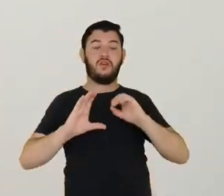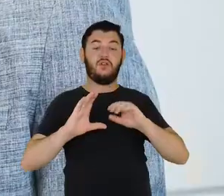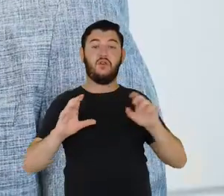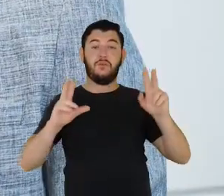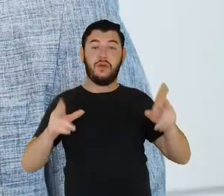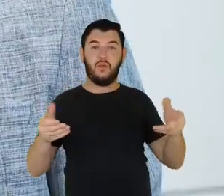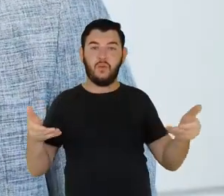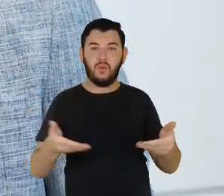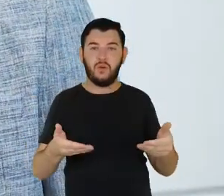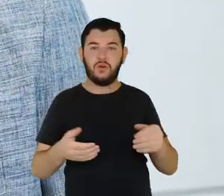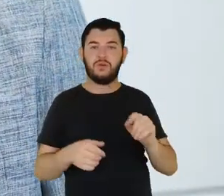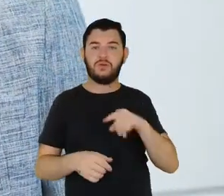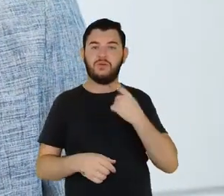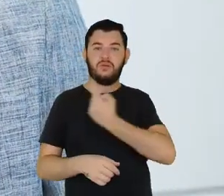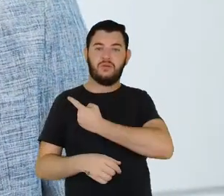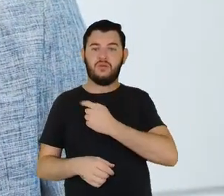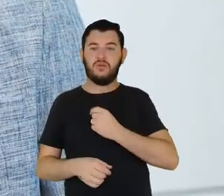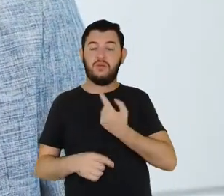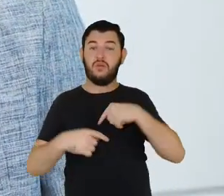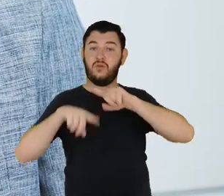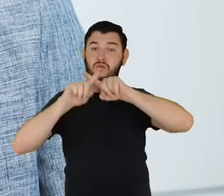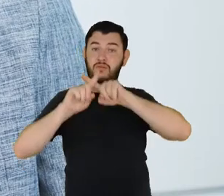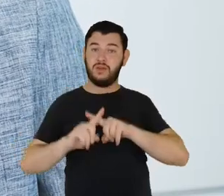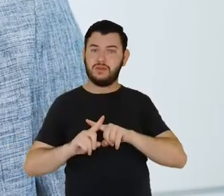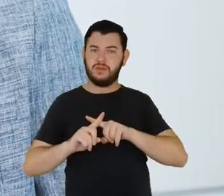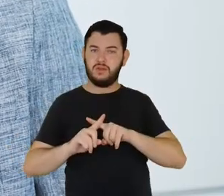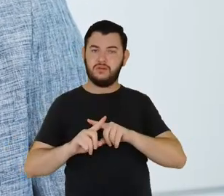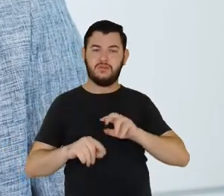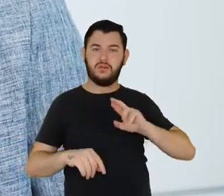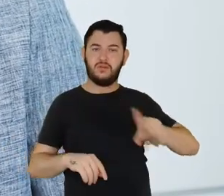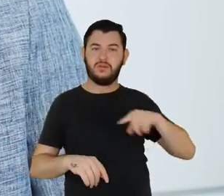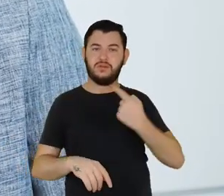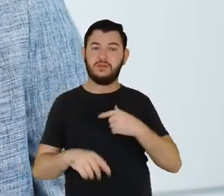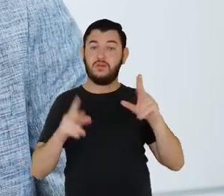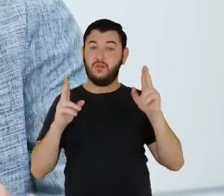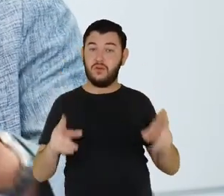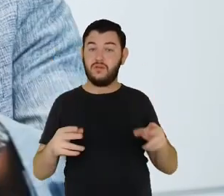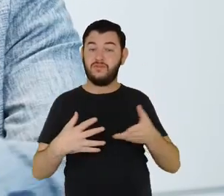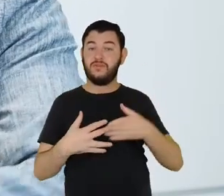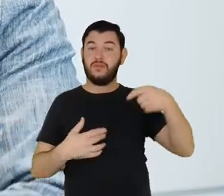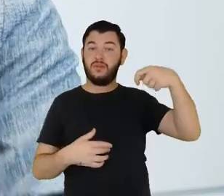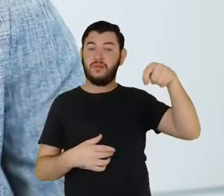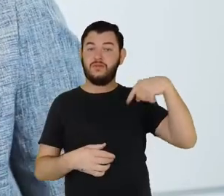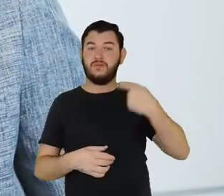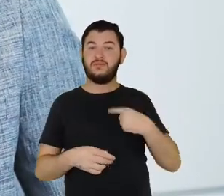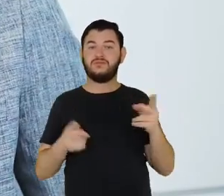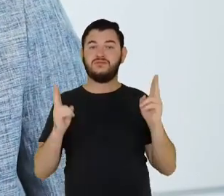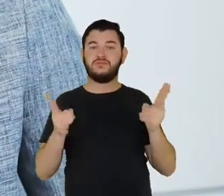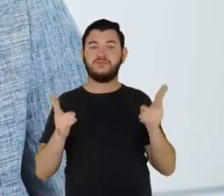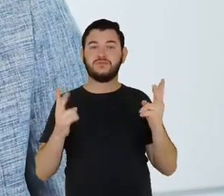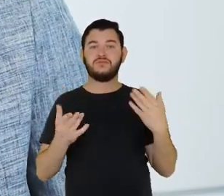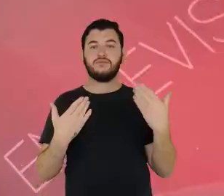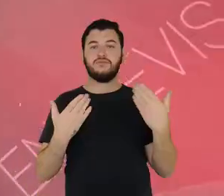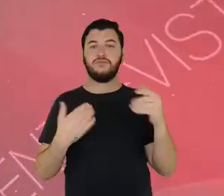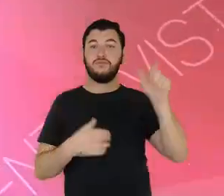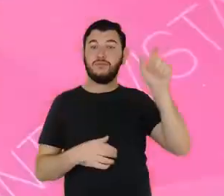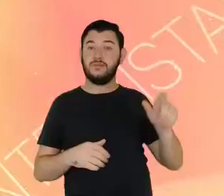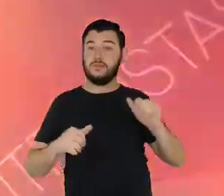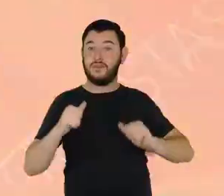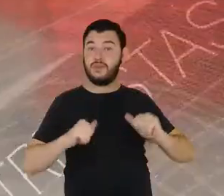fazer igual. E daqui a pouquinho, depois do intervalo, a gente continua com esse papo aqui com o ator José de Abreu. Não sai daí porque o Café PT volta já já.